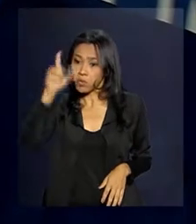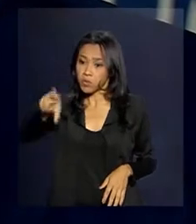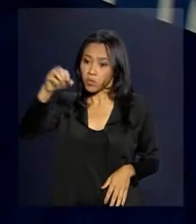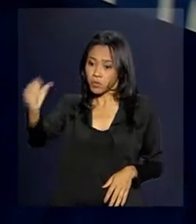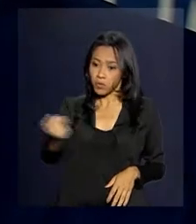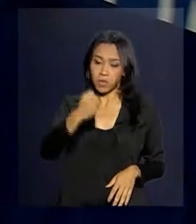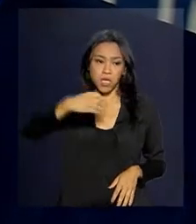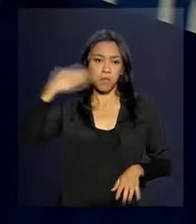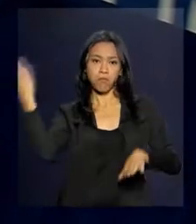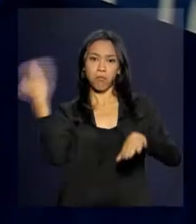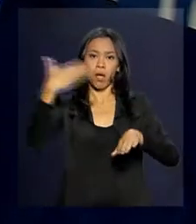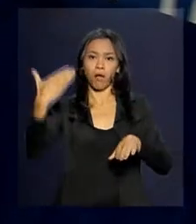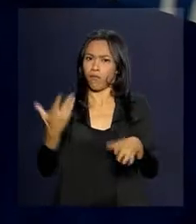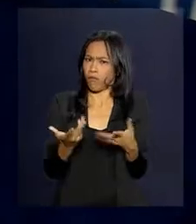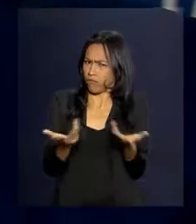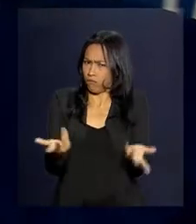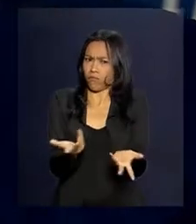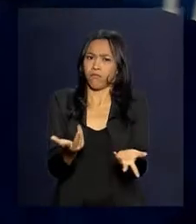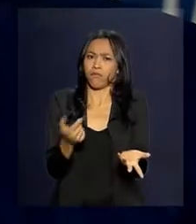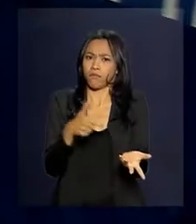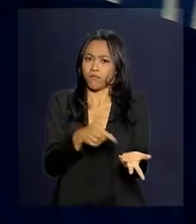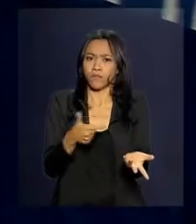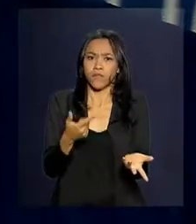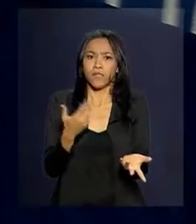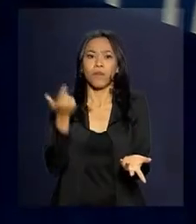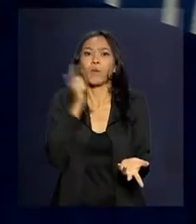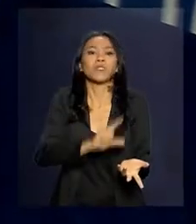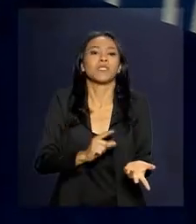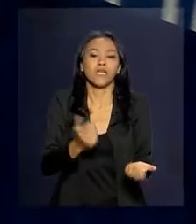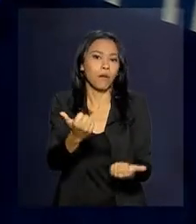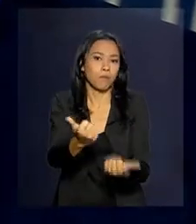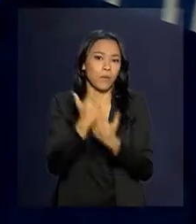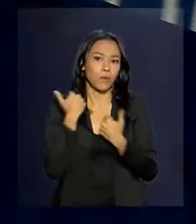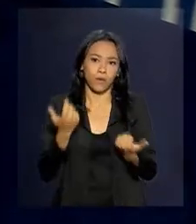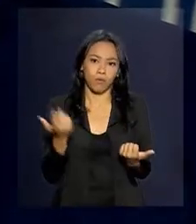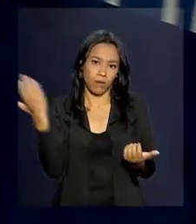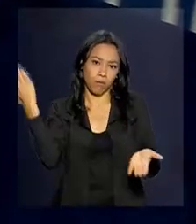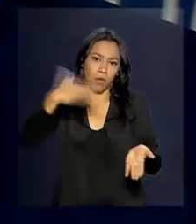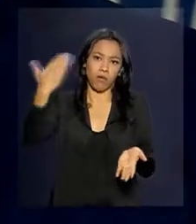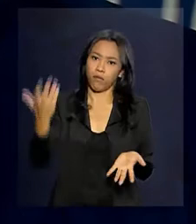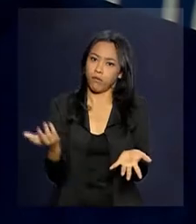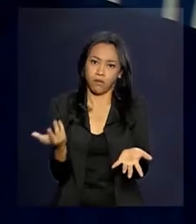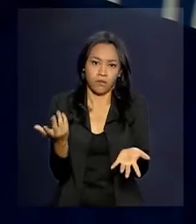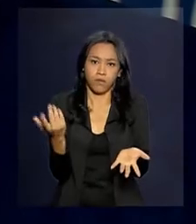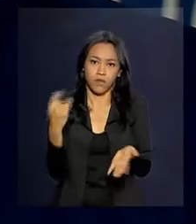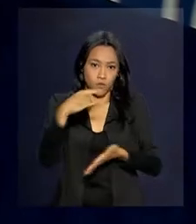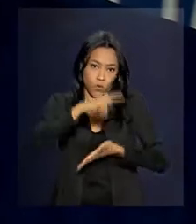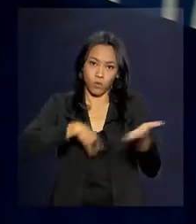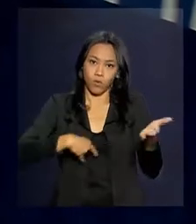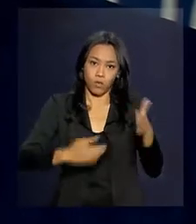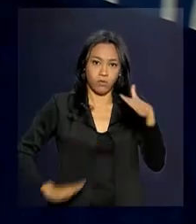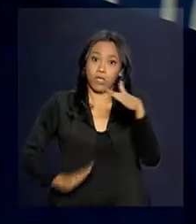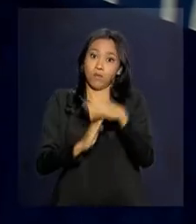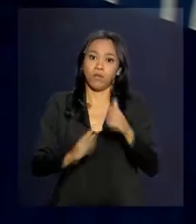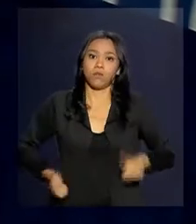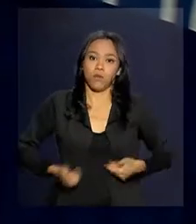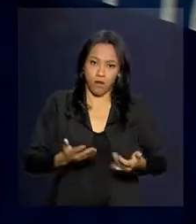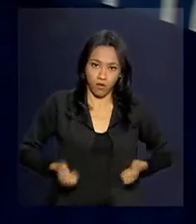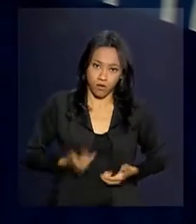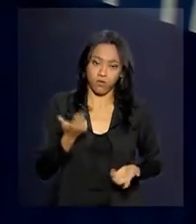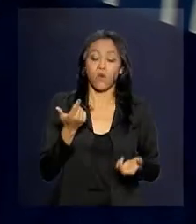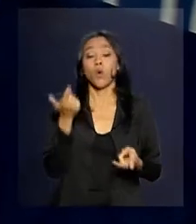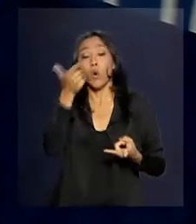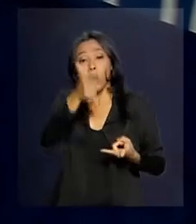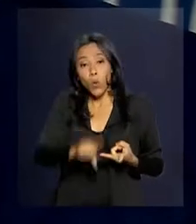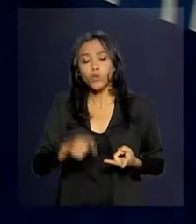derrubar a e portanto consiga apoio no congresso para derrubar o teto dos gastos por decimais eu disse olhe nós pegamos uma